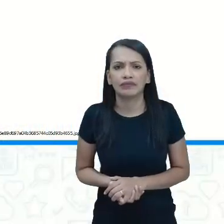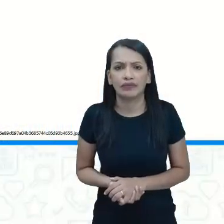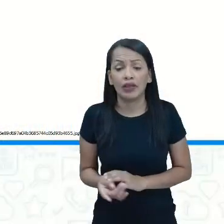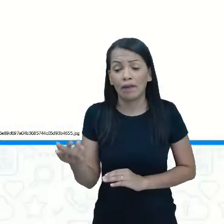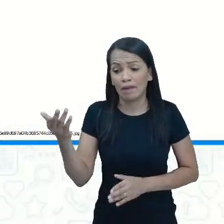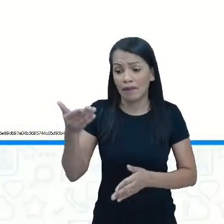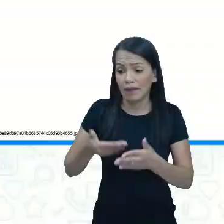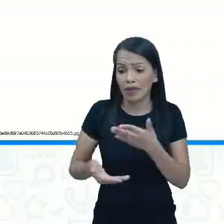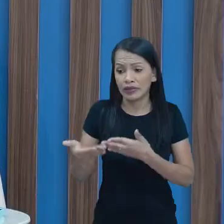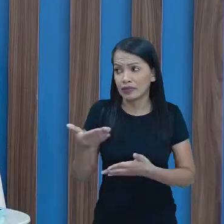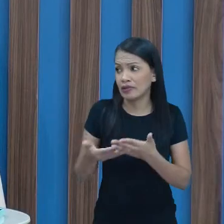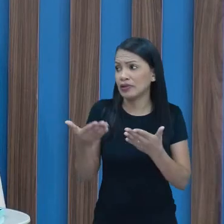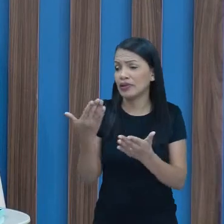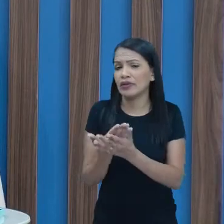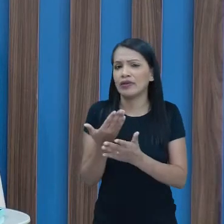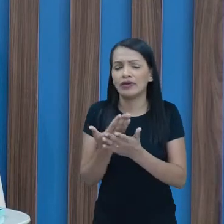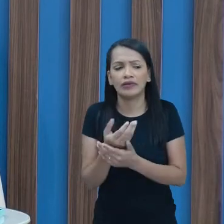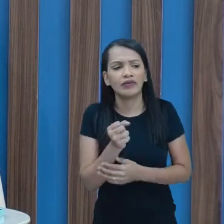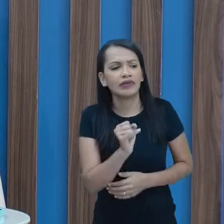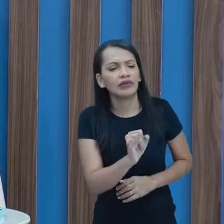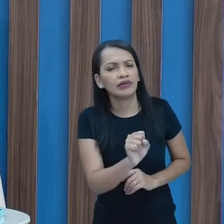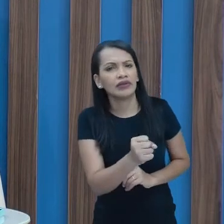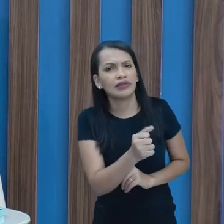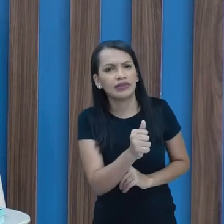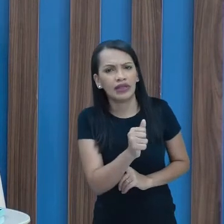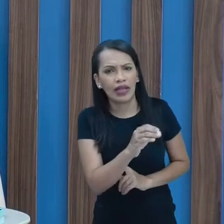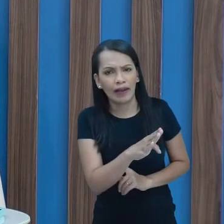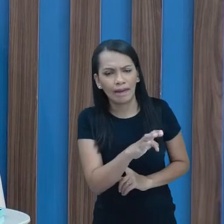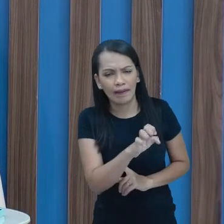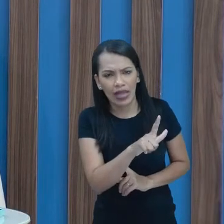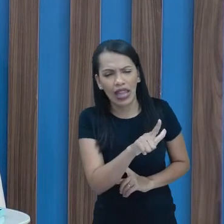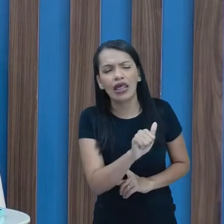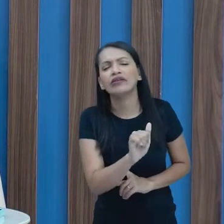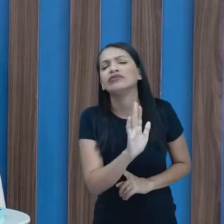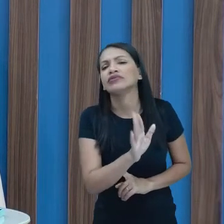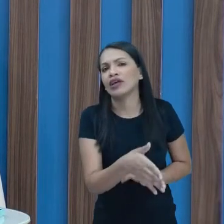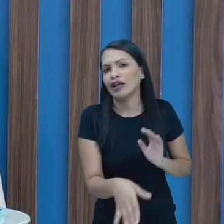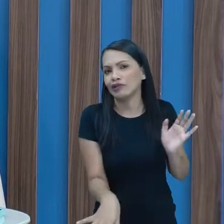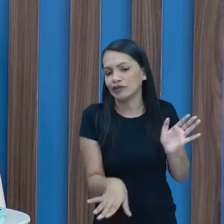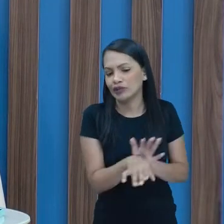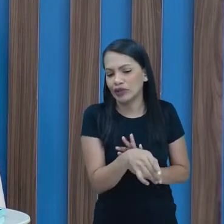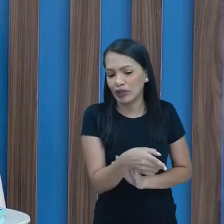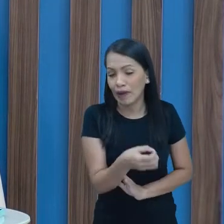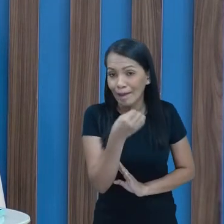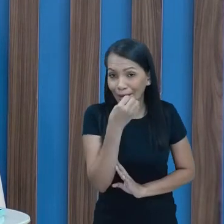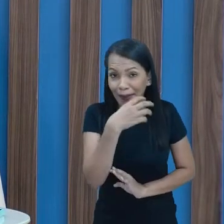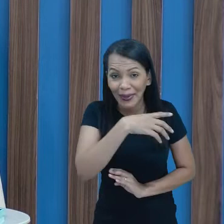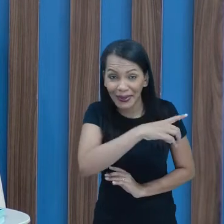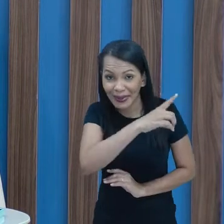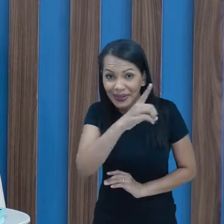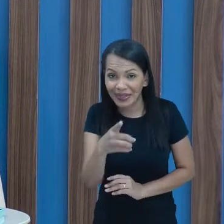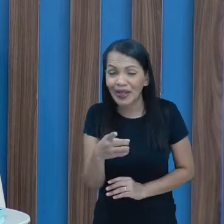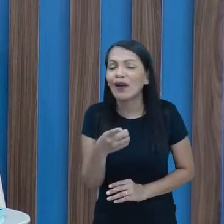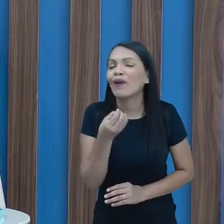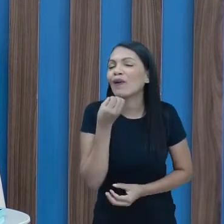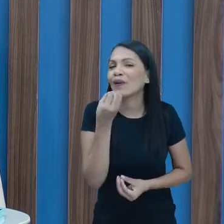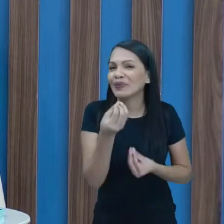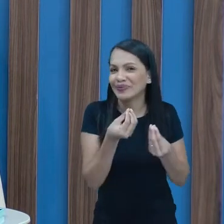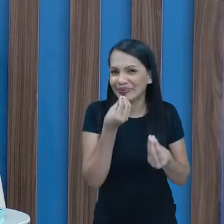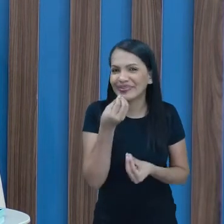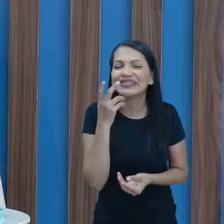Estão participando, será? Isabela já está por aqui, viu? Isabela está aqui dando bom dia, como sempre,